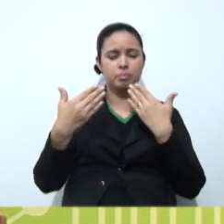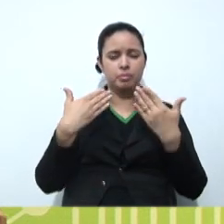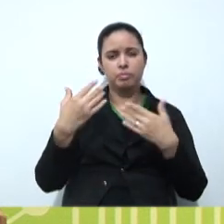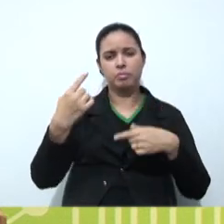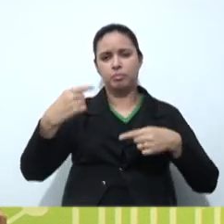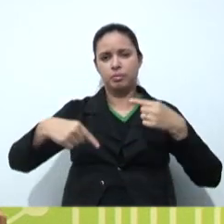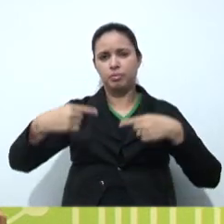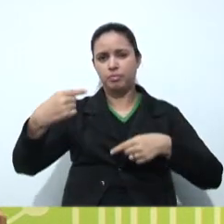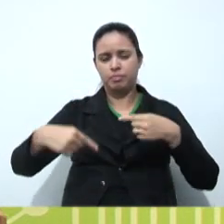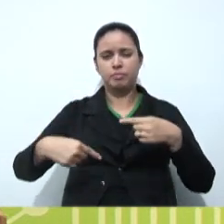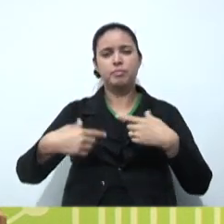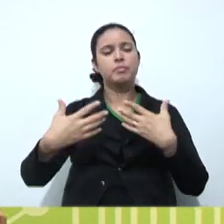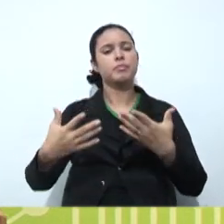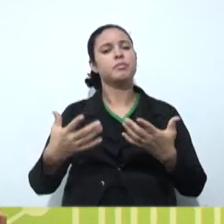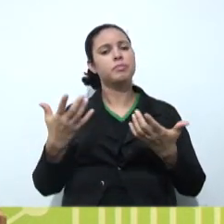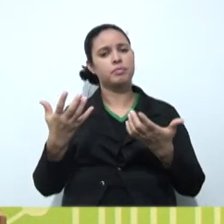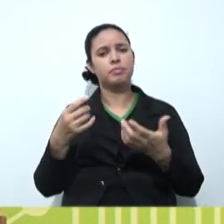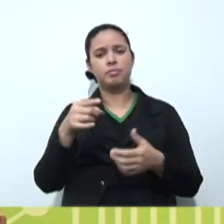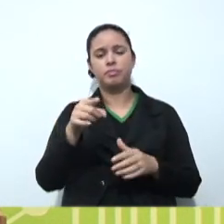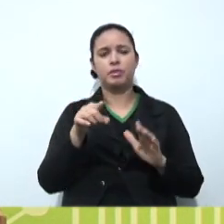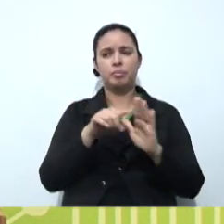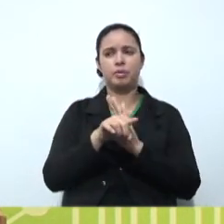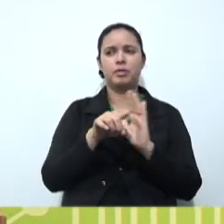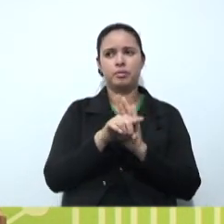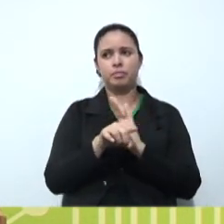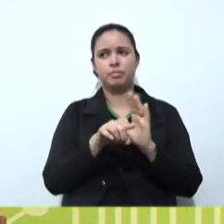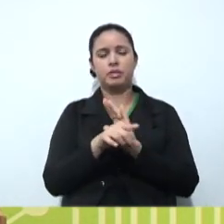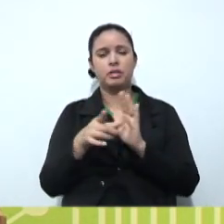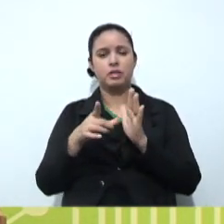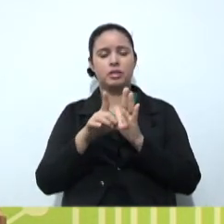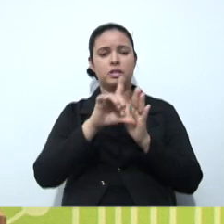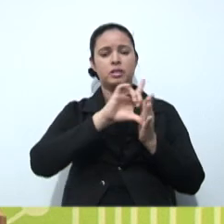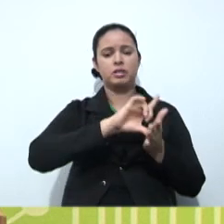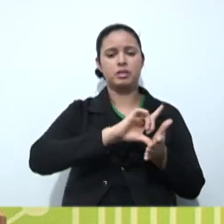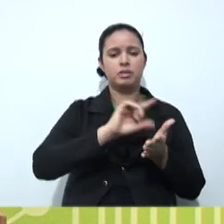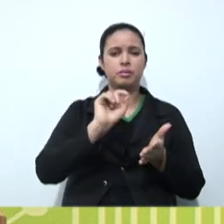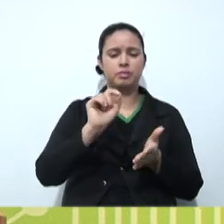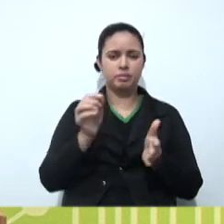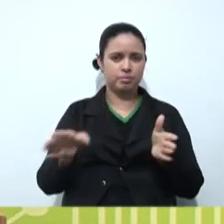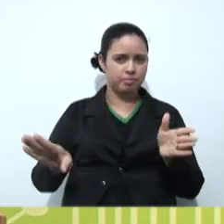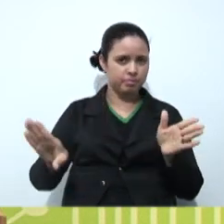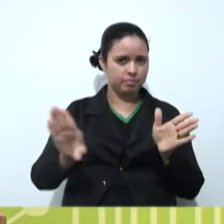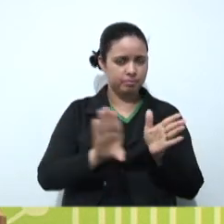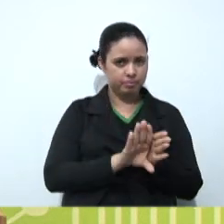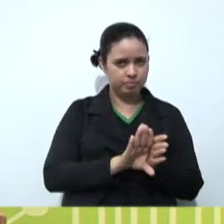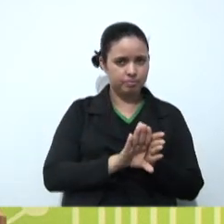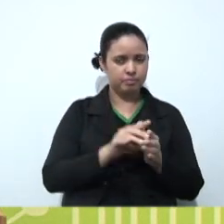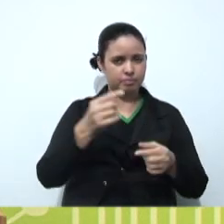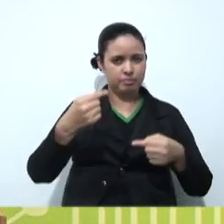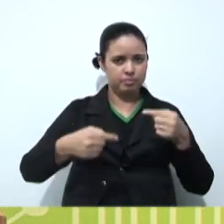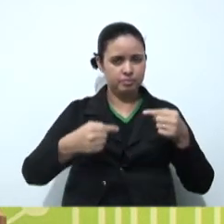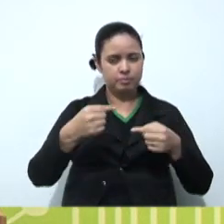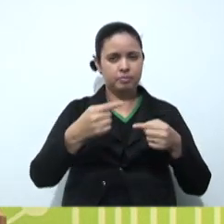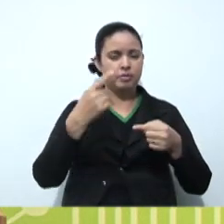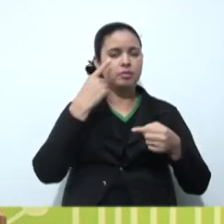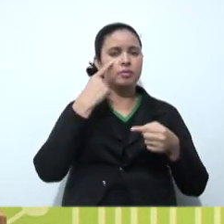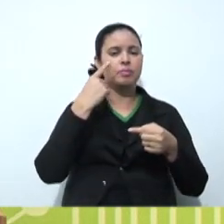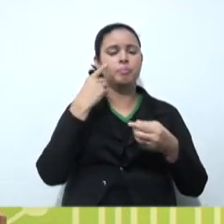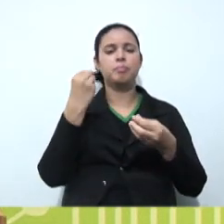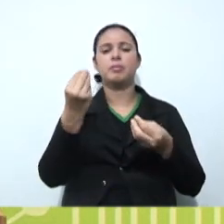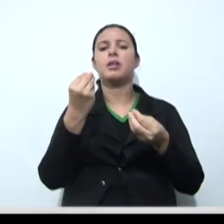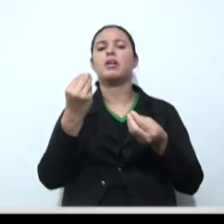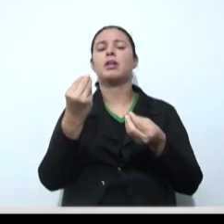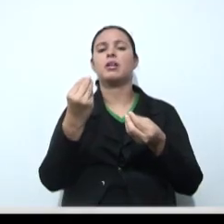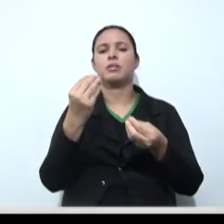entre os alunos. Eu gostaria que você fizesse isso, professor, mas antes de nós chegarmos a esse debate, vamos seguir aqui. Para que serve a